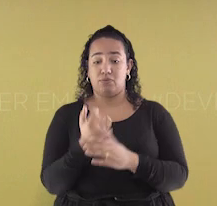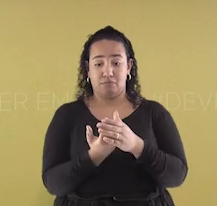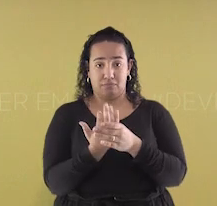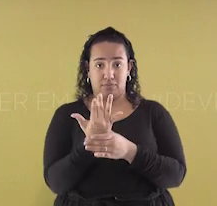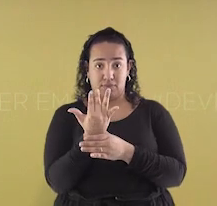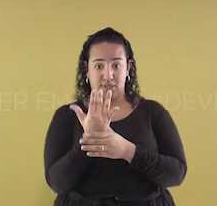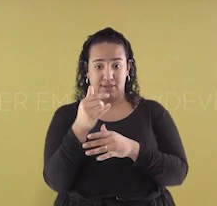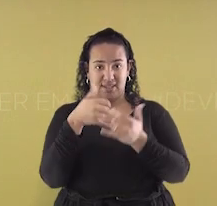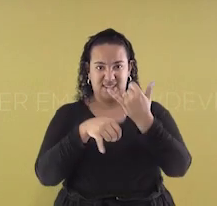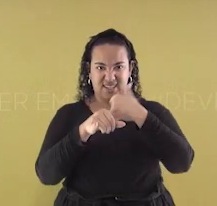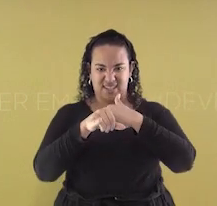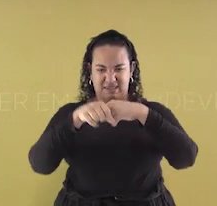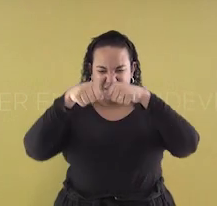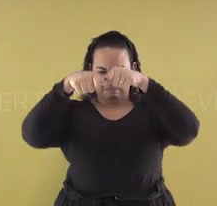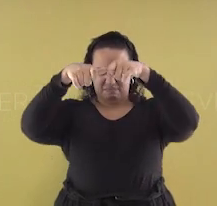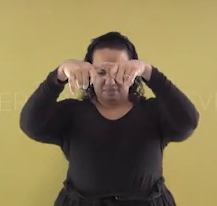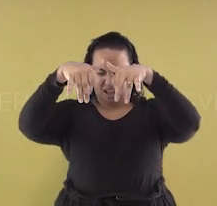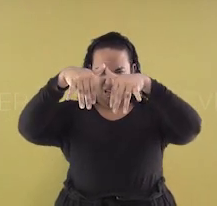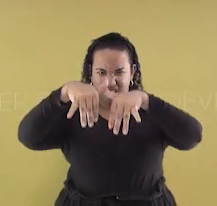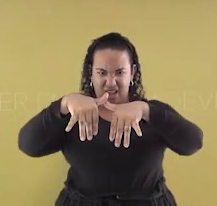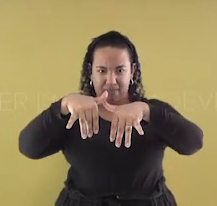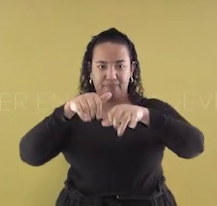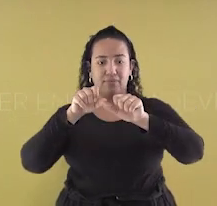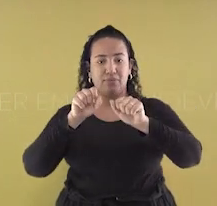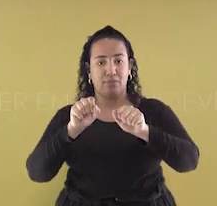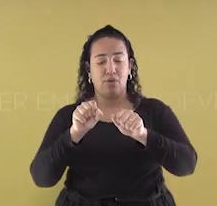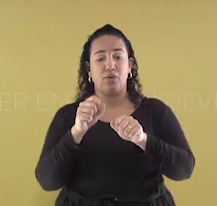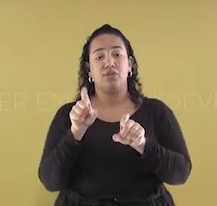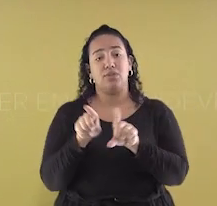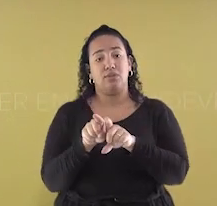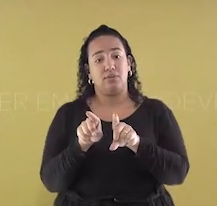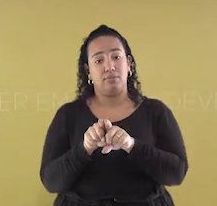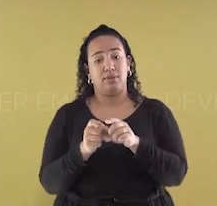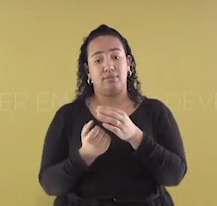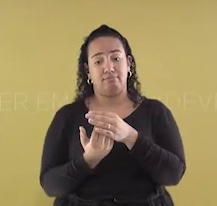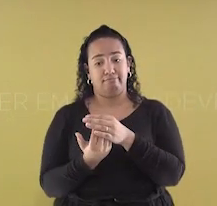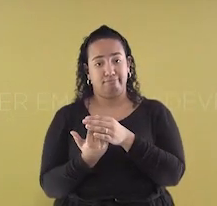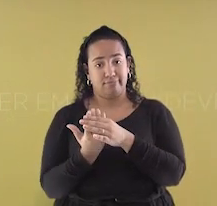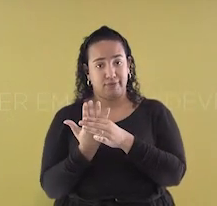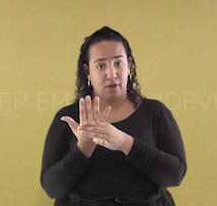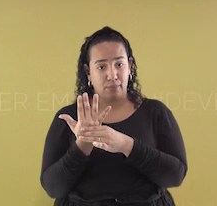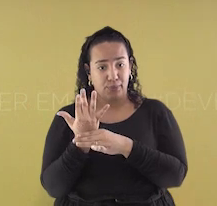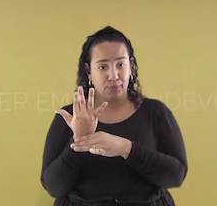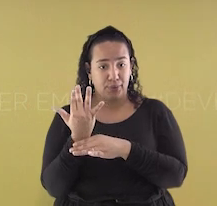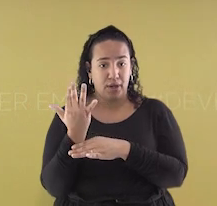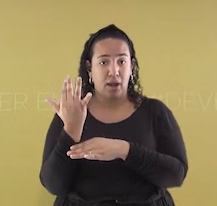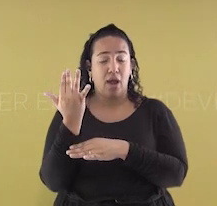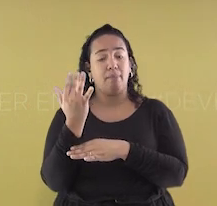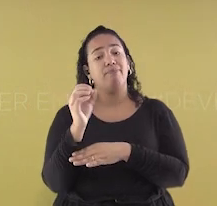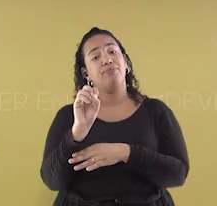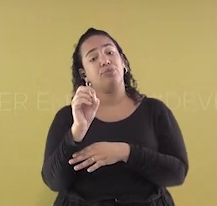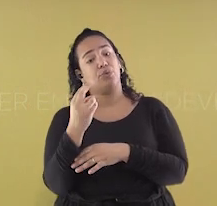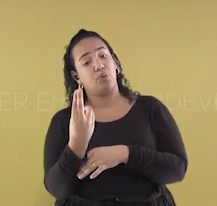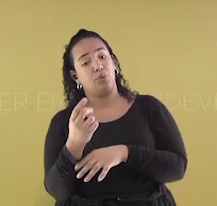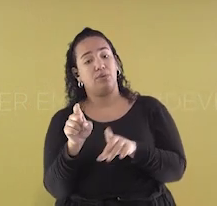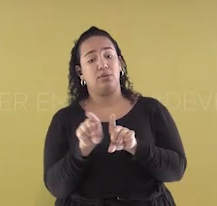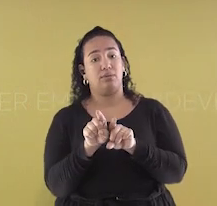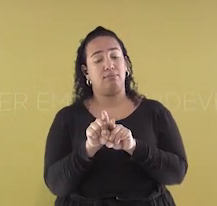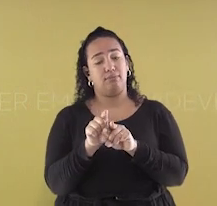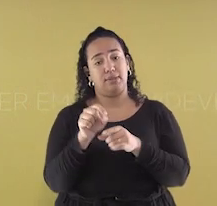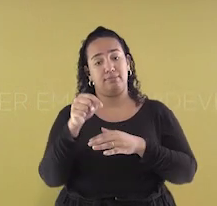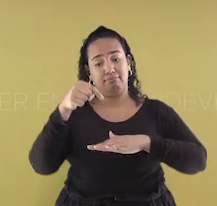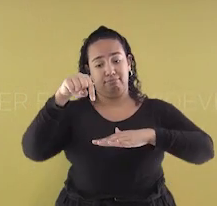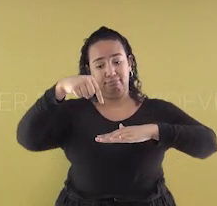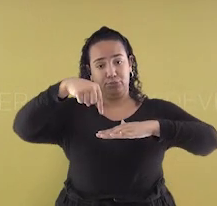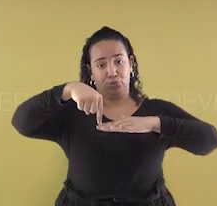nas plantas, ele pode subir na evaporação, na transpiração das plantas, como pode também